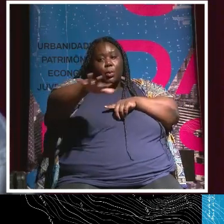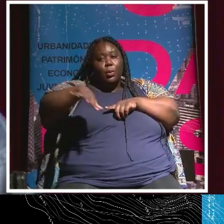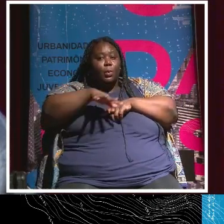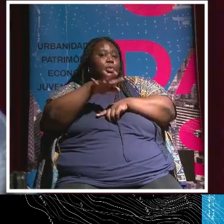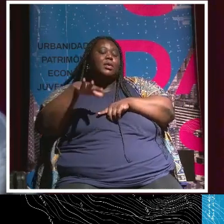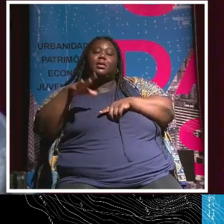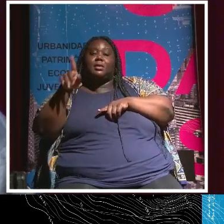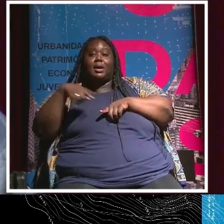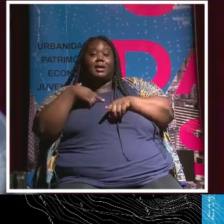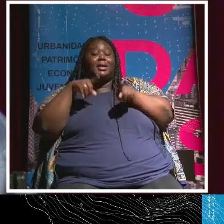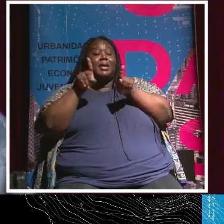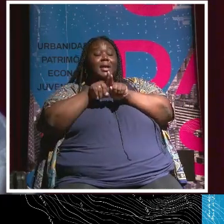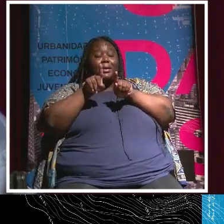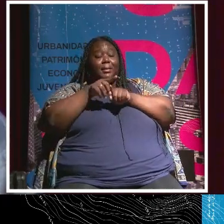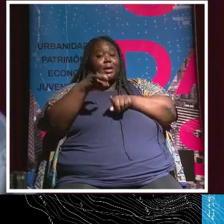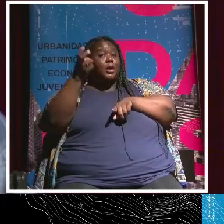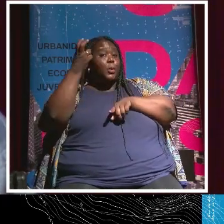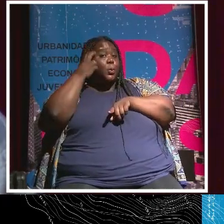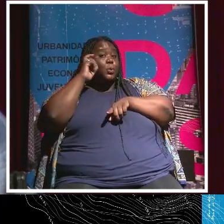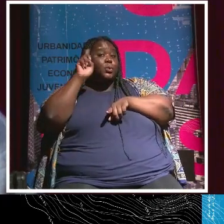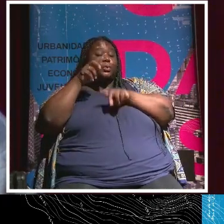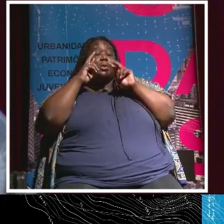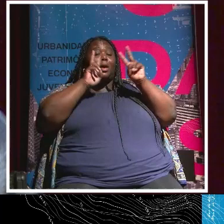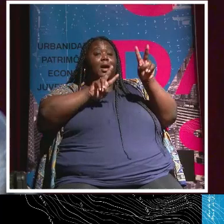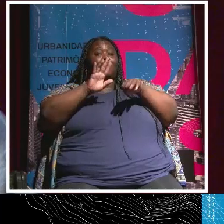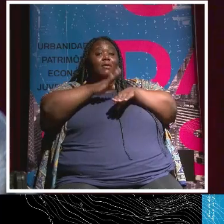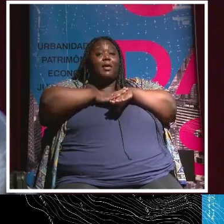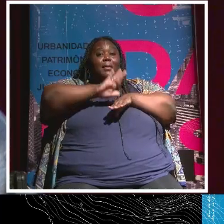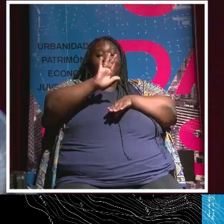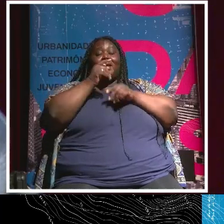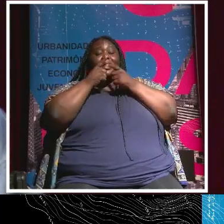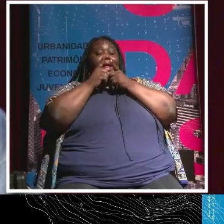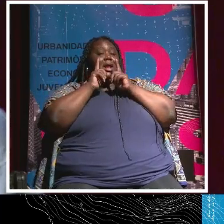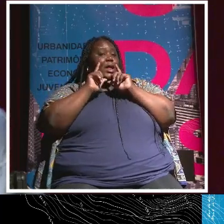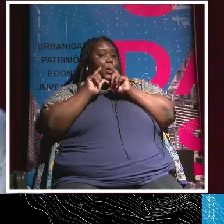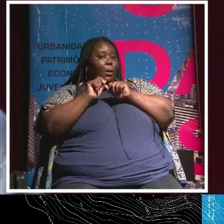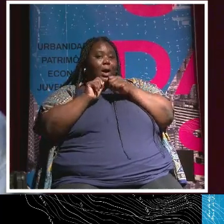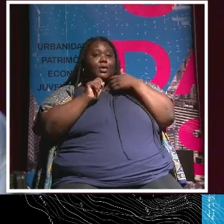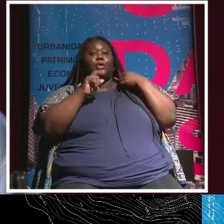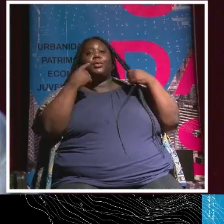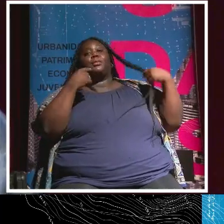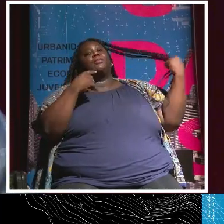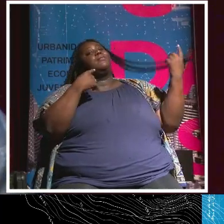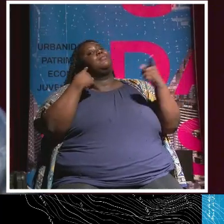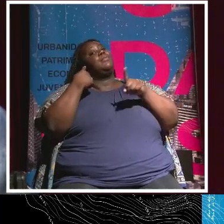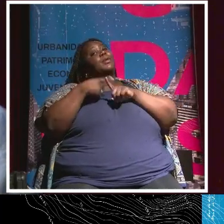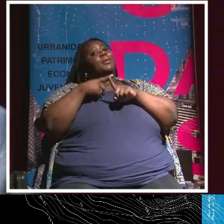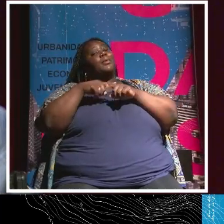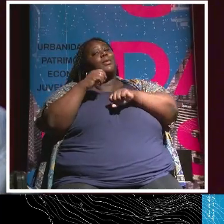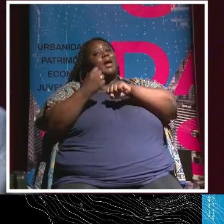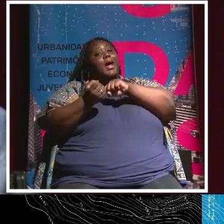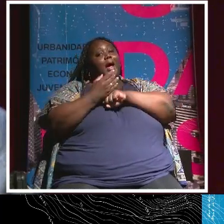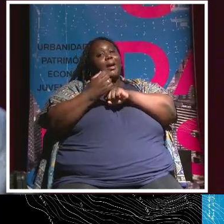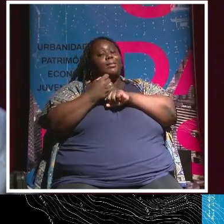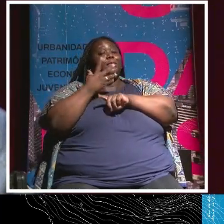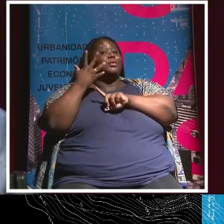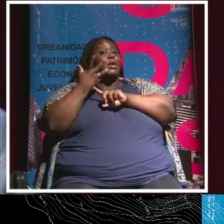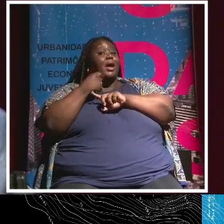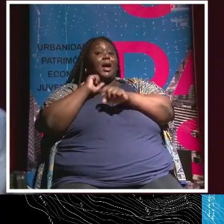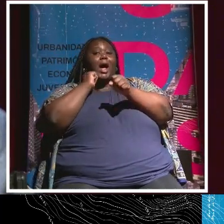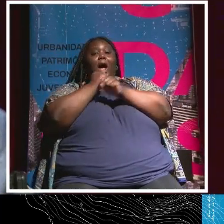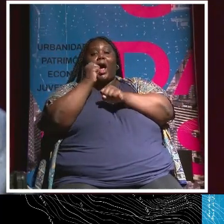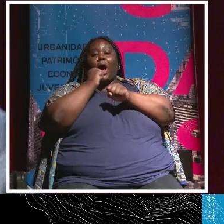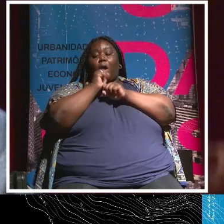da política pública de cultura é enxergar além da linguagem, porque a linguagem, a produção artística, a